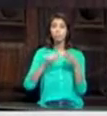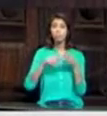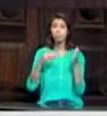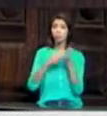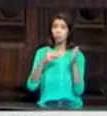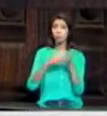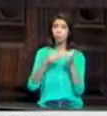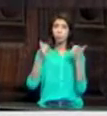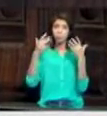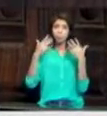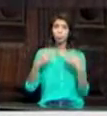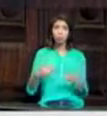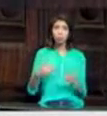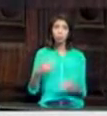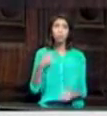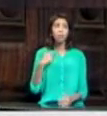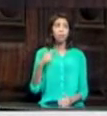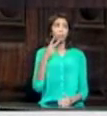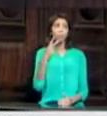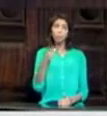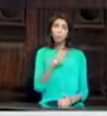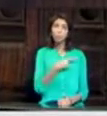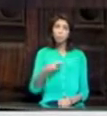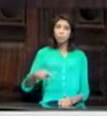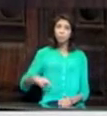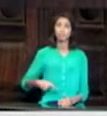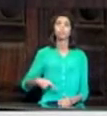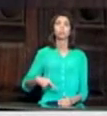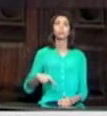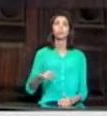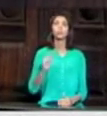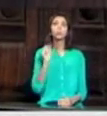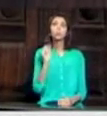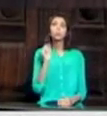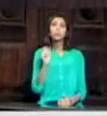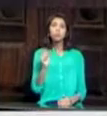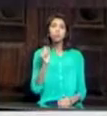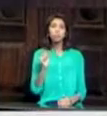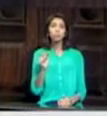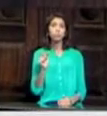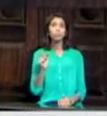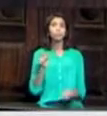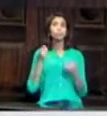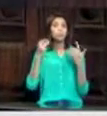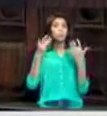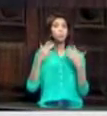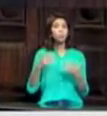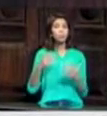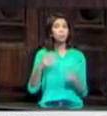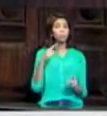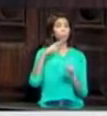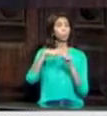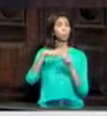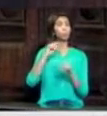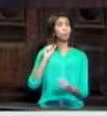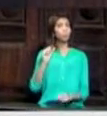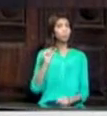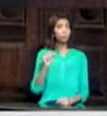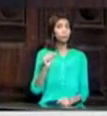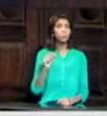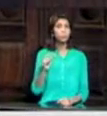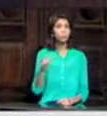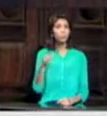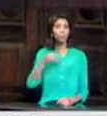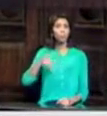lugar, eu queria, senhor presidente, doutor Giulianelli, fazer menção a uma agenda positiva, afinal de contas, ninguém